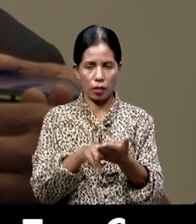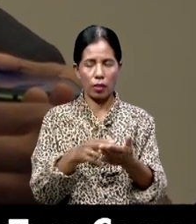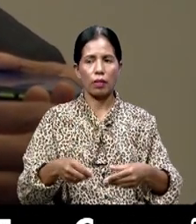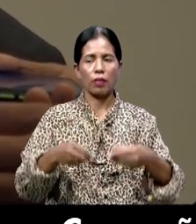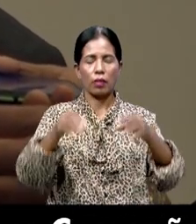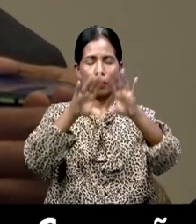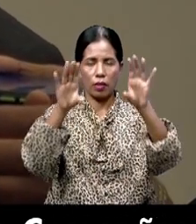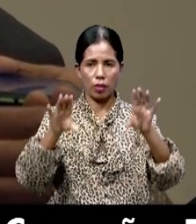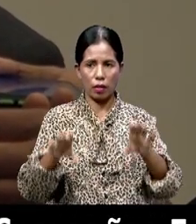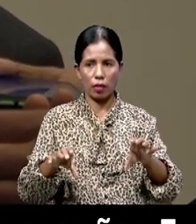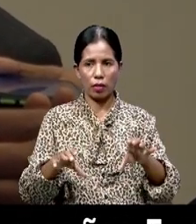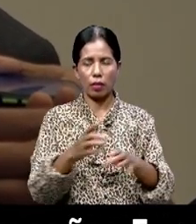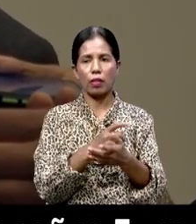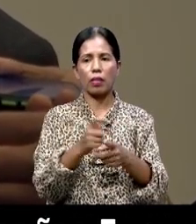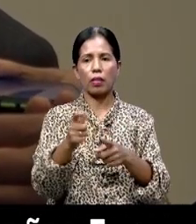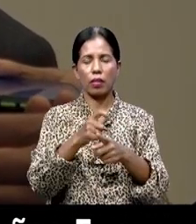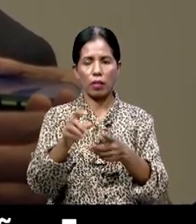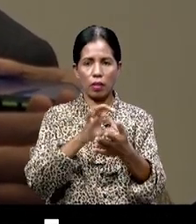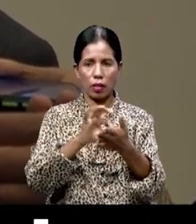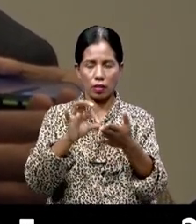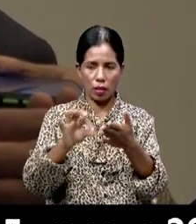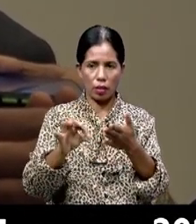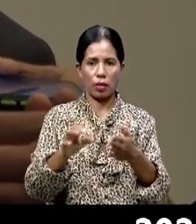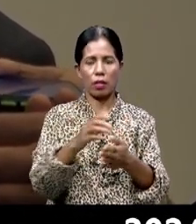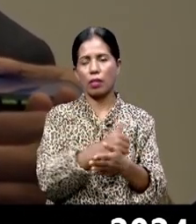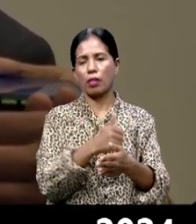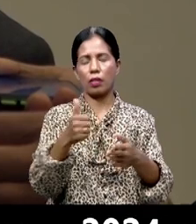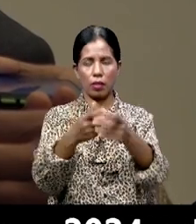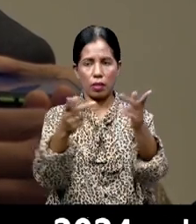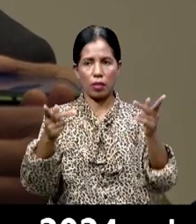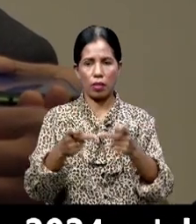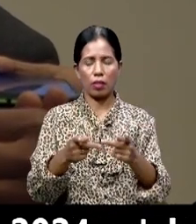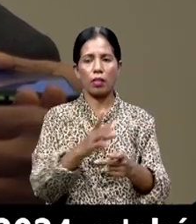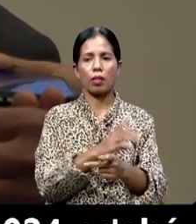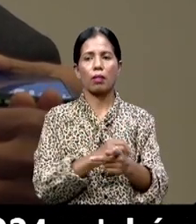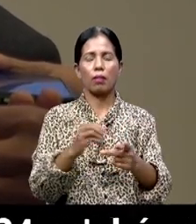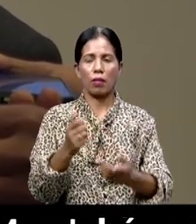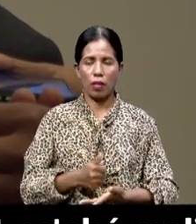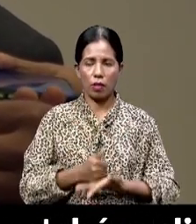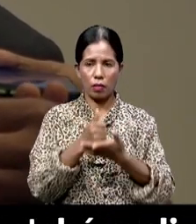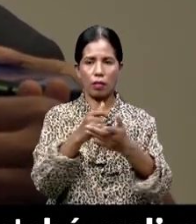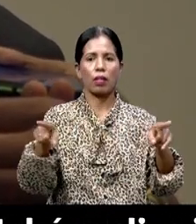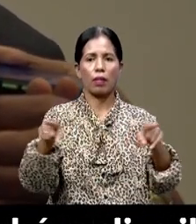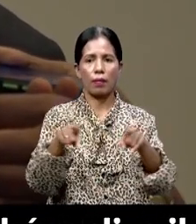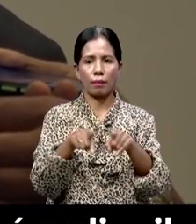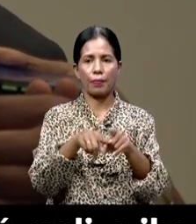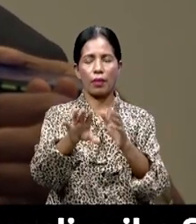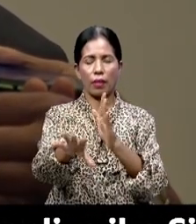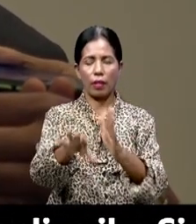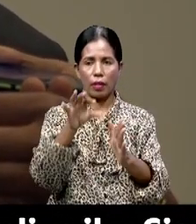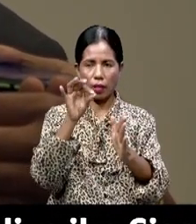balu nebe maka centro registrado balu nebe maka centro komunitario e danemos hetan